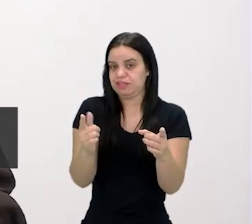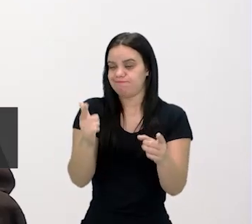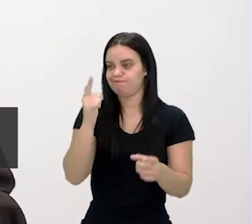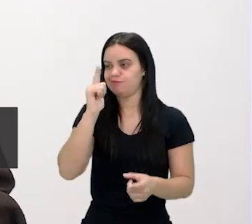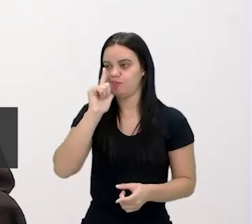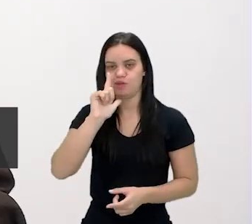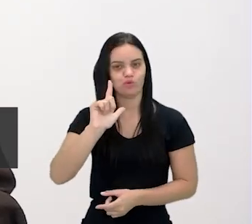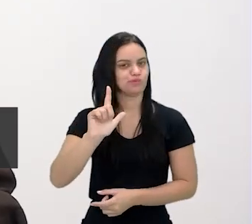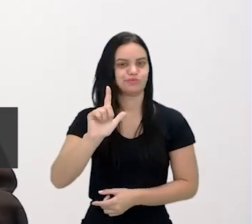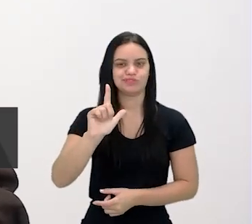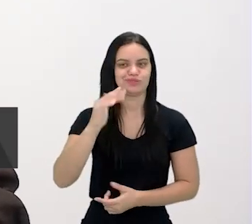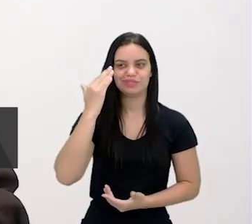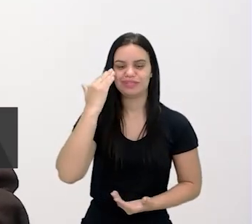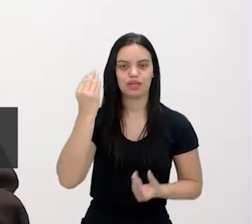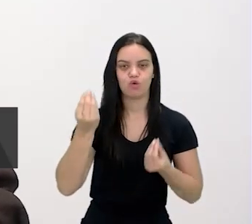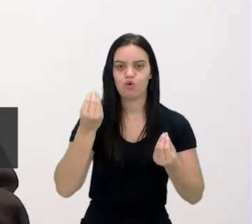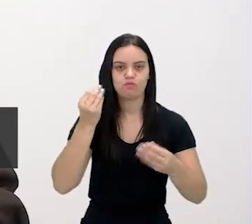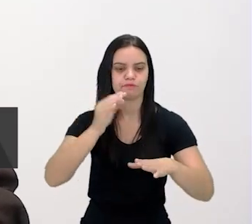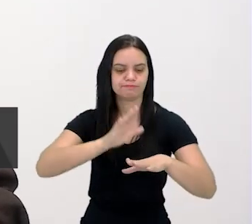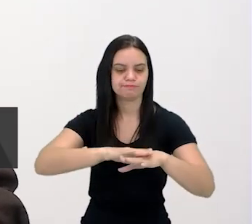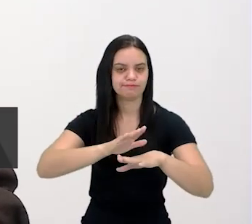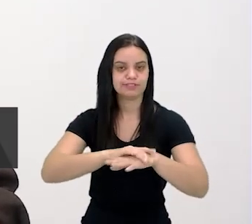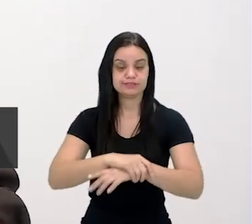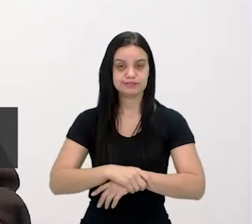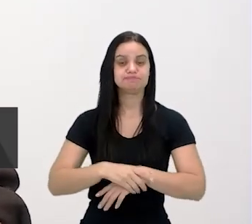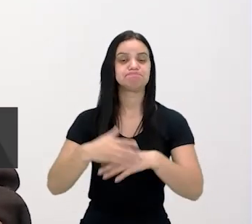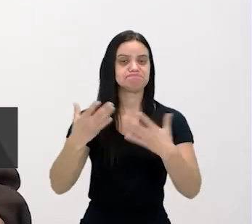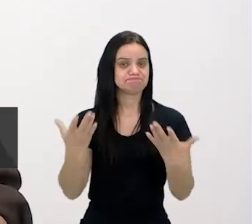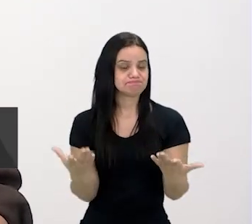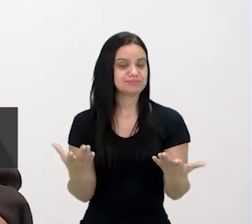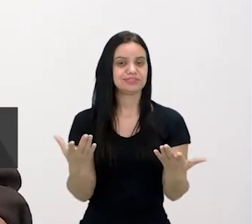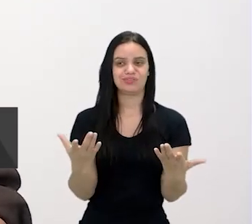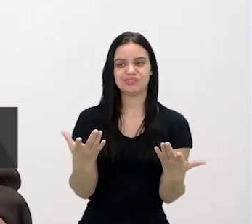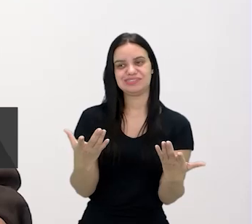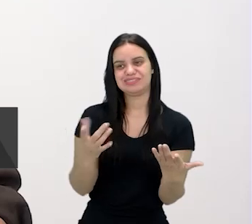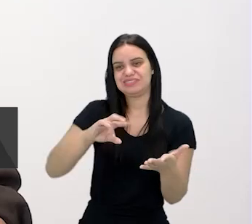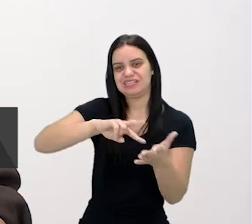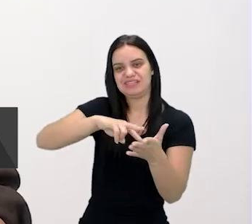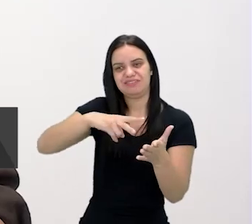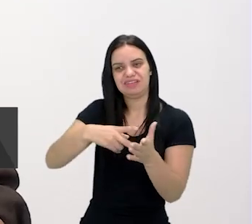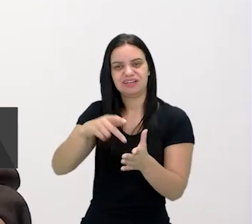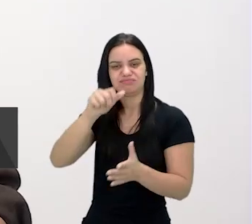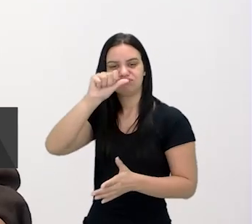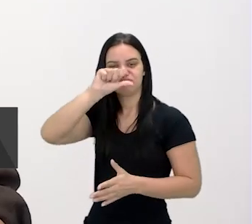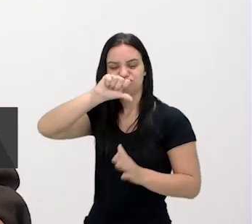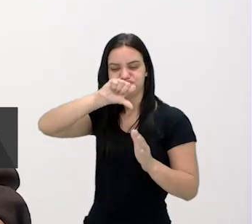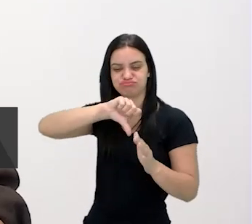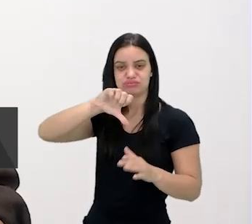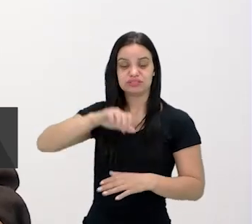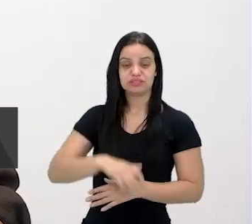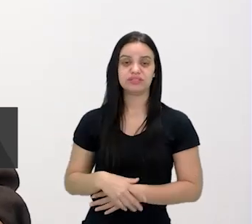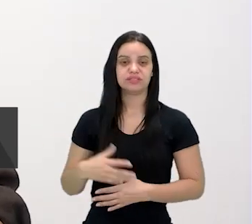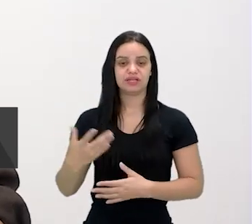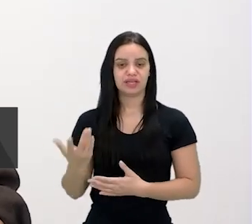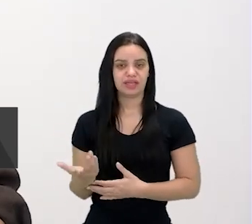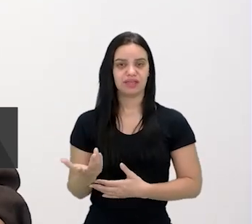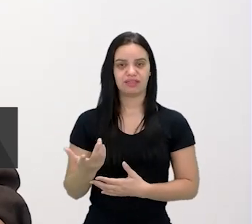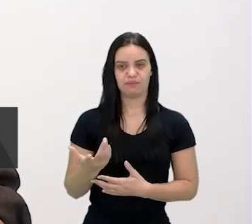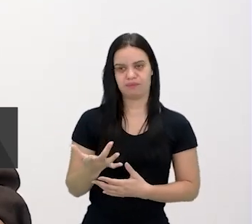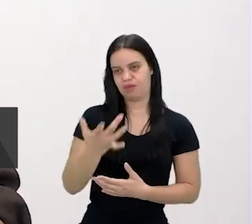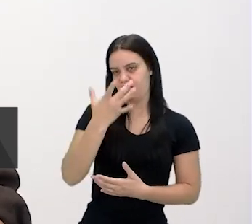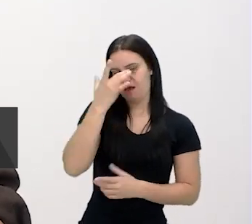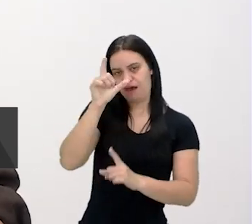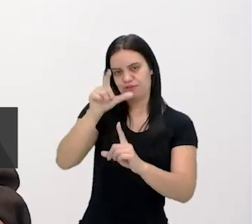hoje saber como fazer isso, e é um dos nossos pontos fracos, inclusive. E a Aurélia, ela demonstra